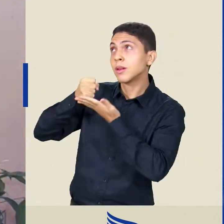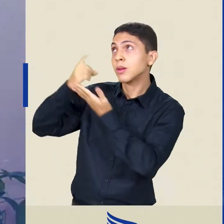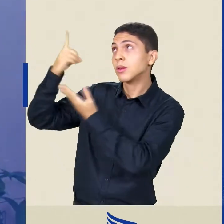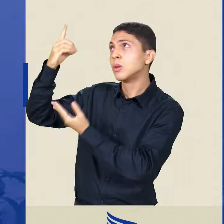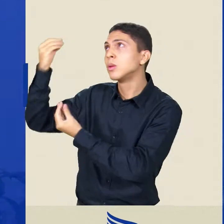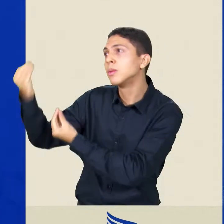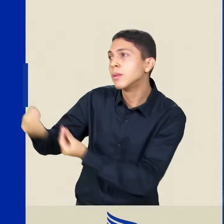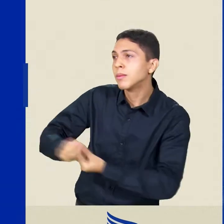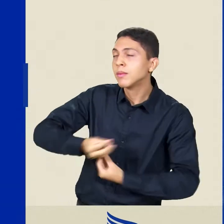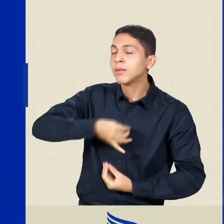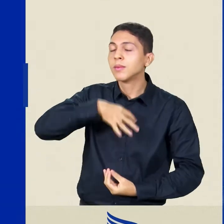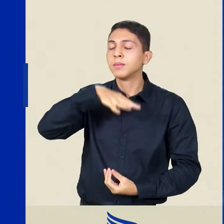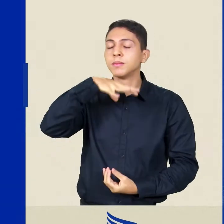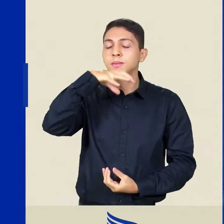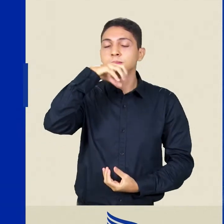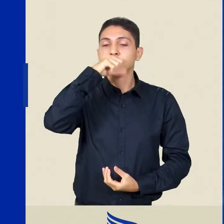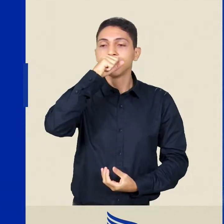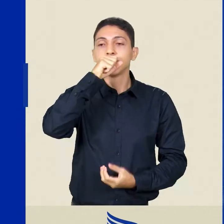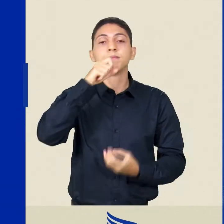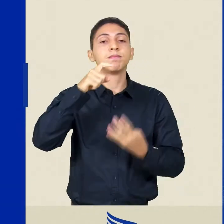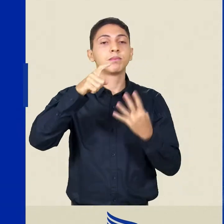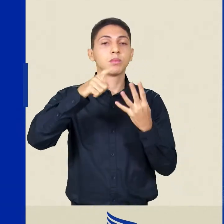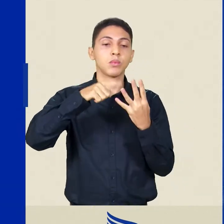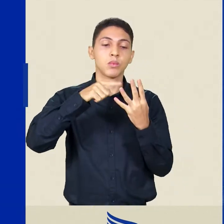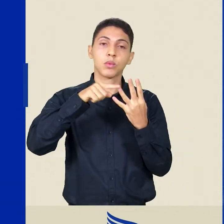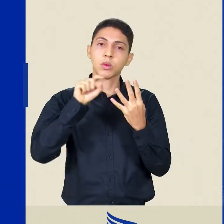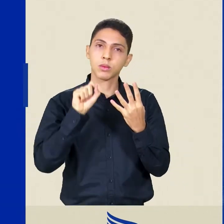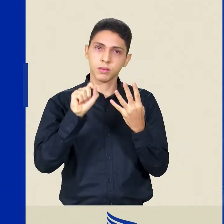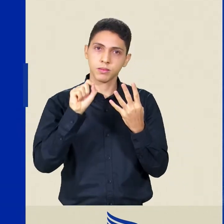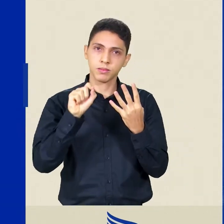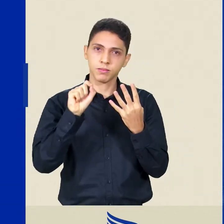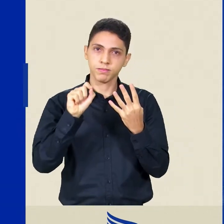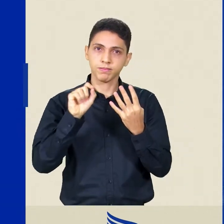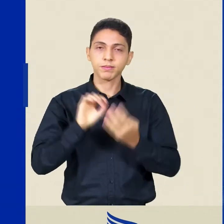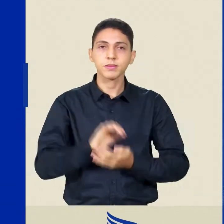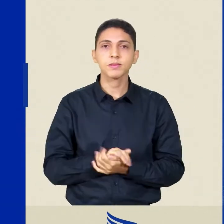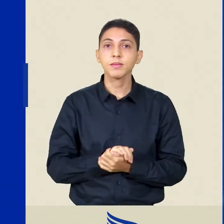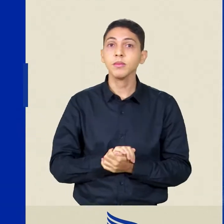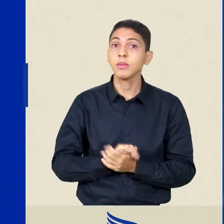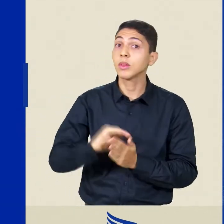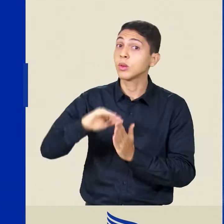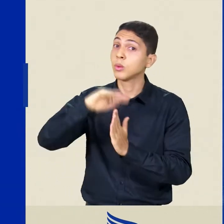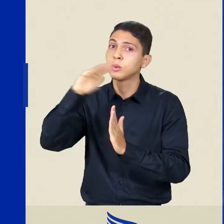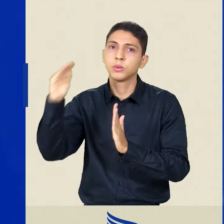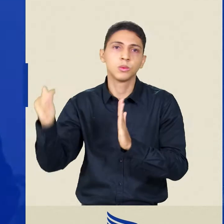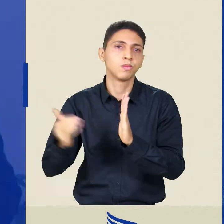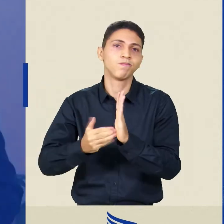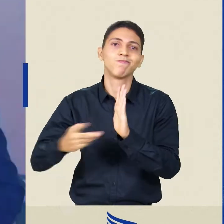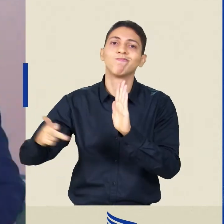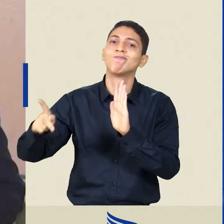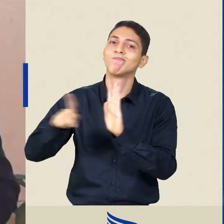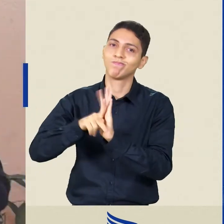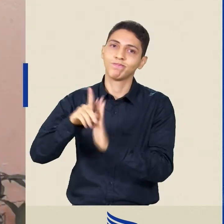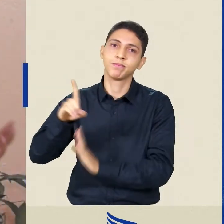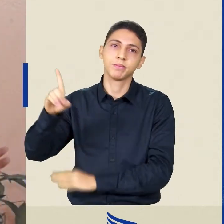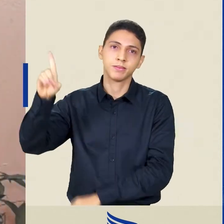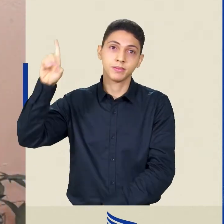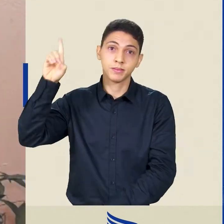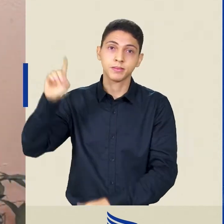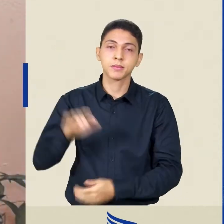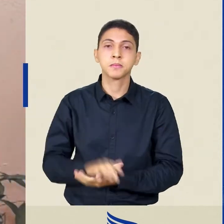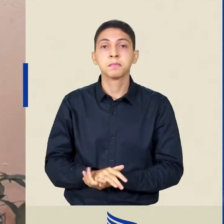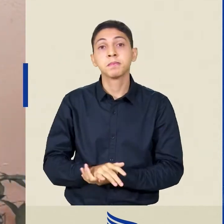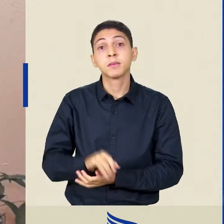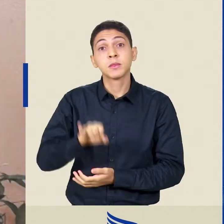respiro. A terceira razão é que tudo pertence a Deus. Se Deus